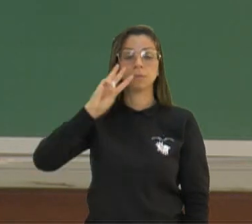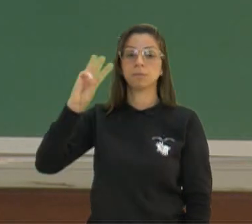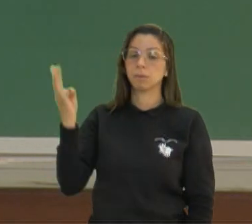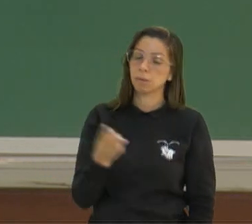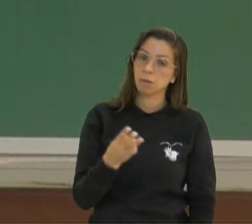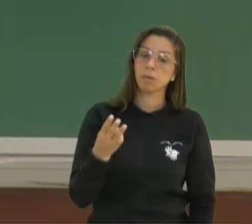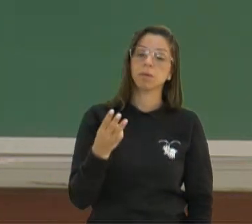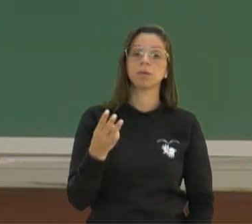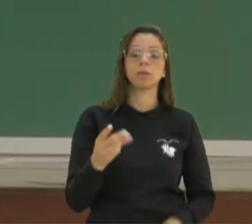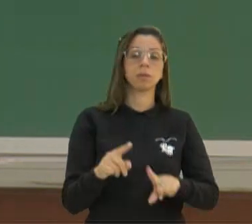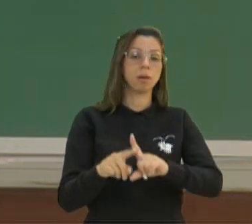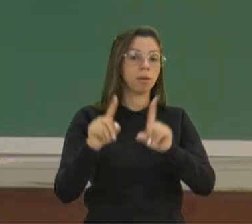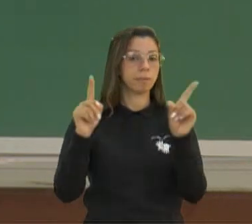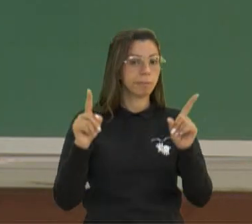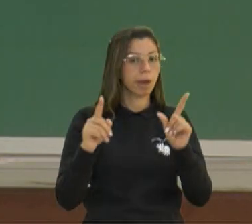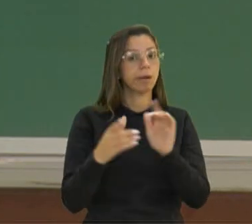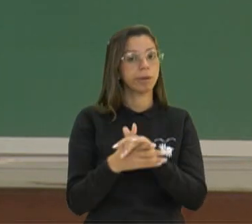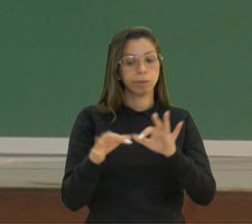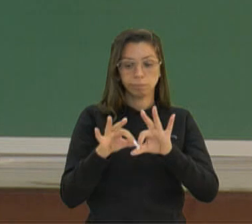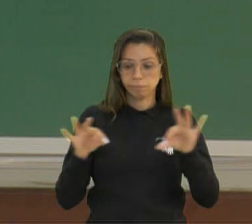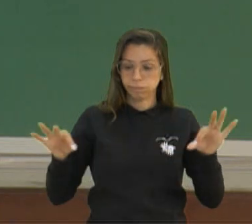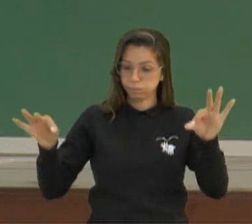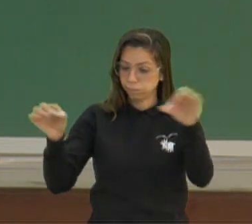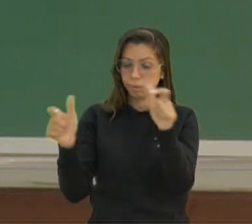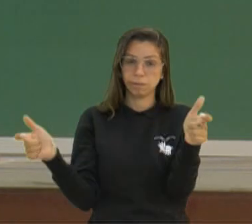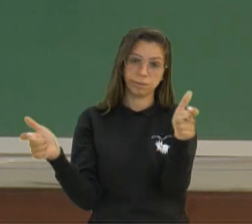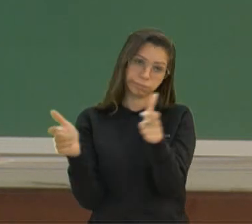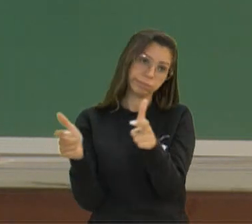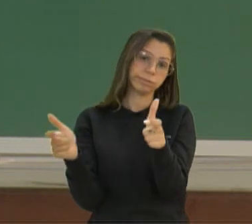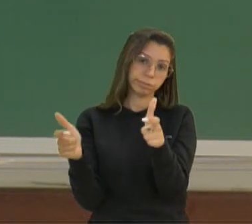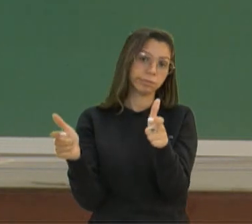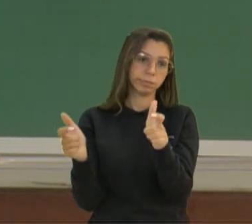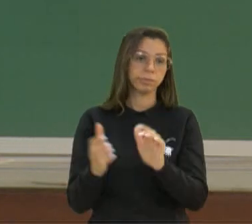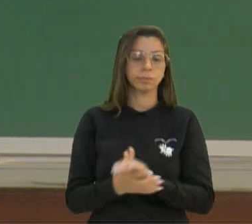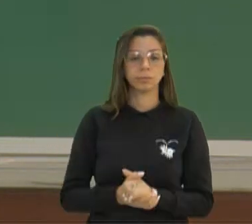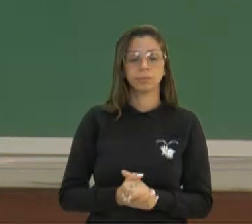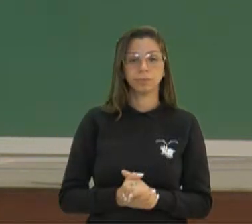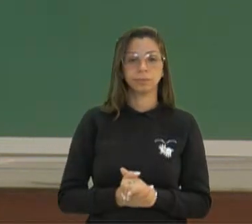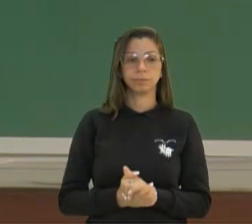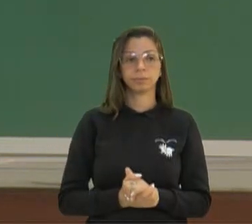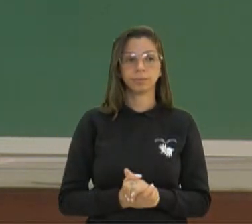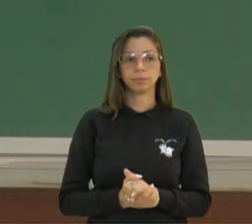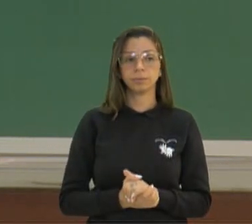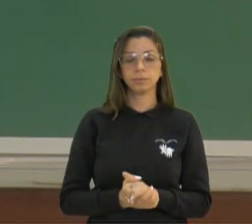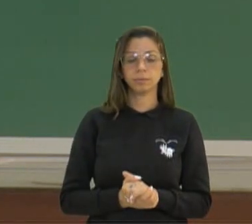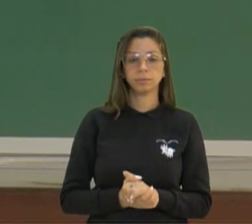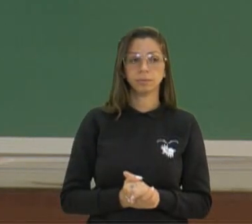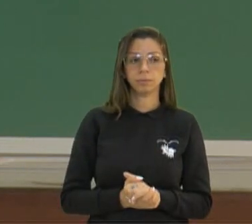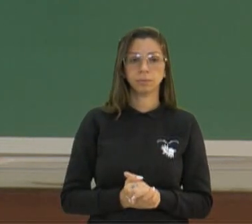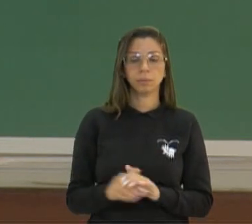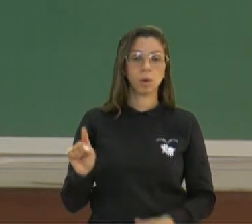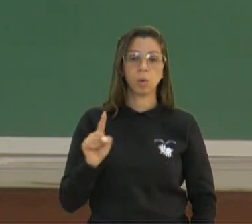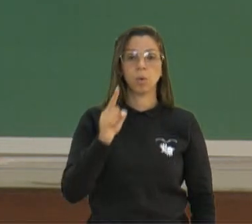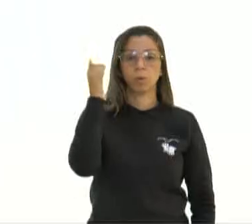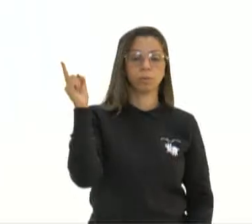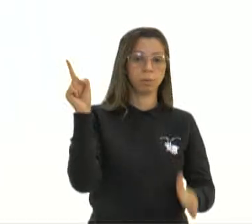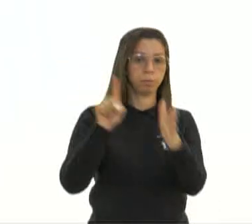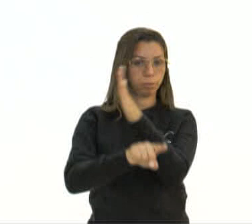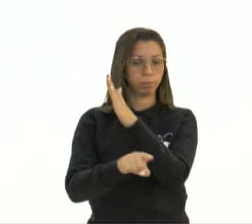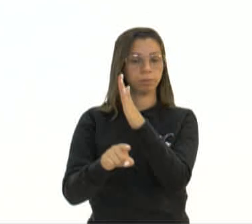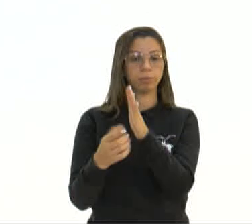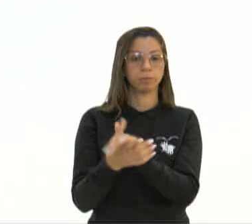população de São Paulo, mas num território muito mais reduzido, né? Então vamos ao último quiz da nossa